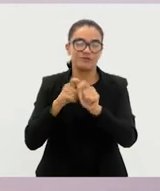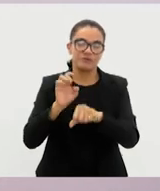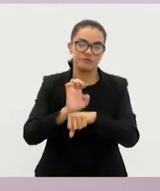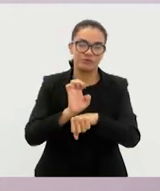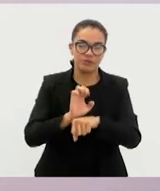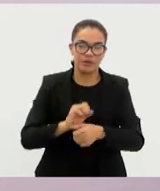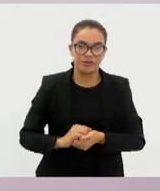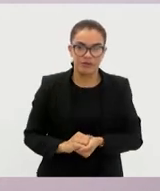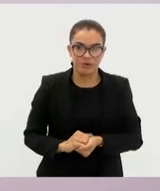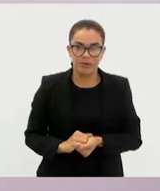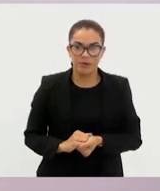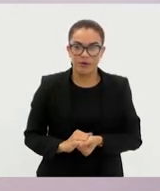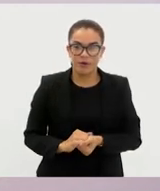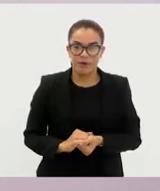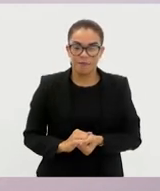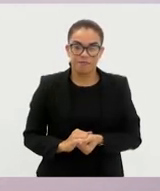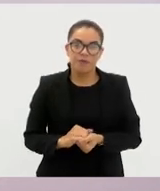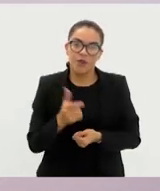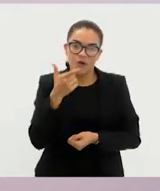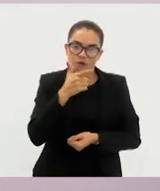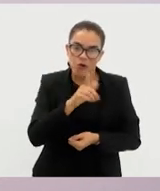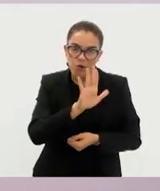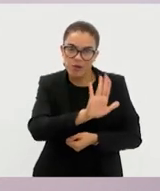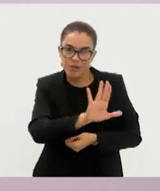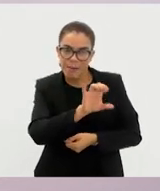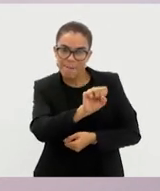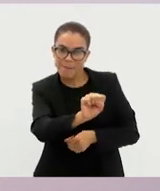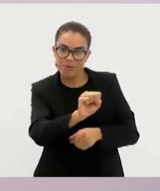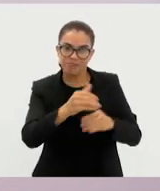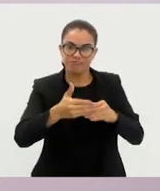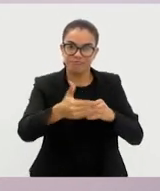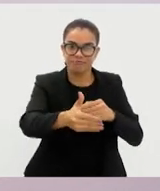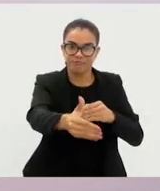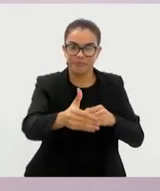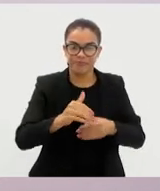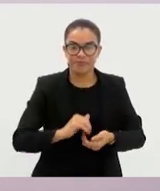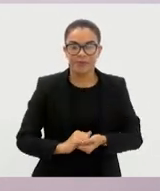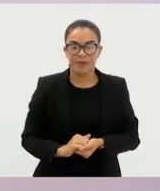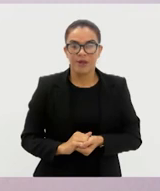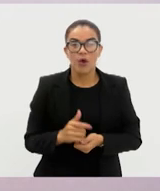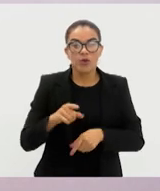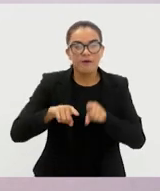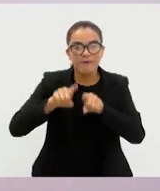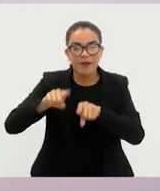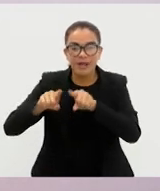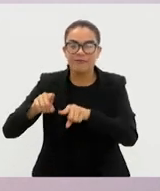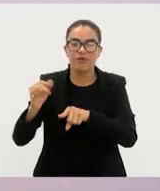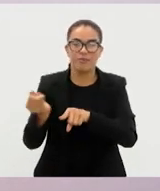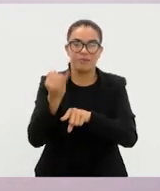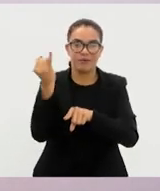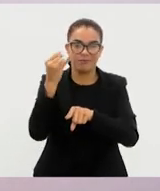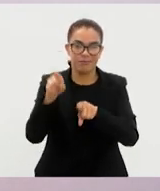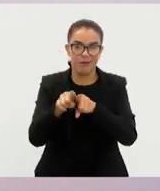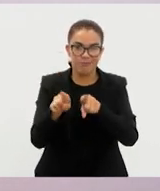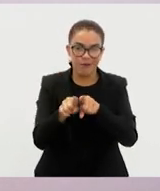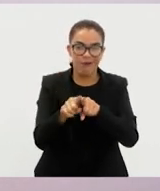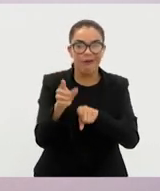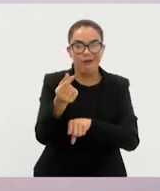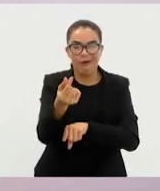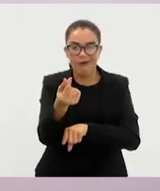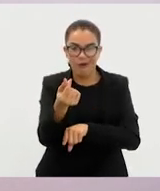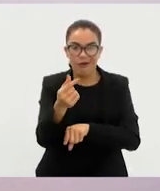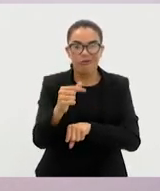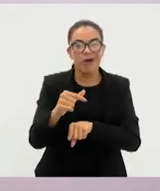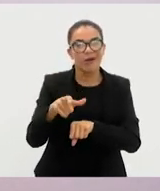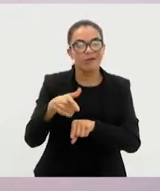Estado. Como eu vou resgatar essa posição aqui mais à frente. Outra variável muito importante, que é o valor do barril